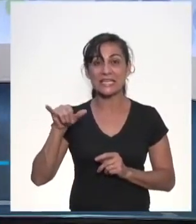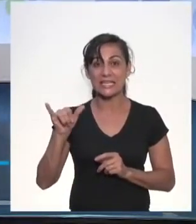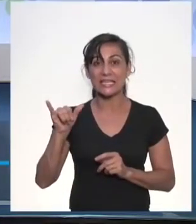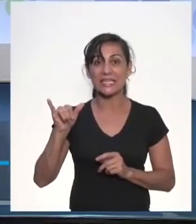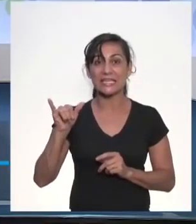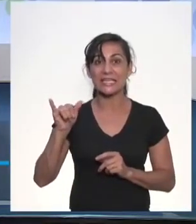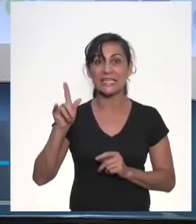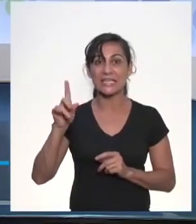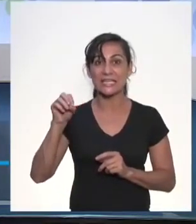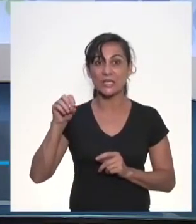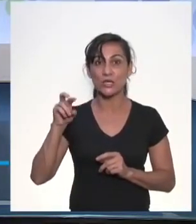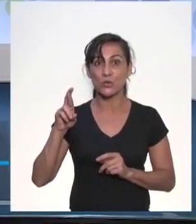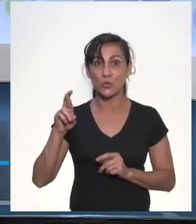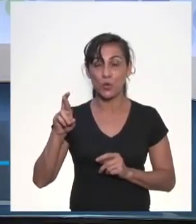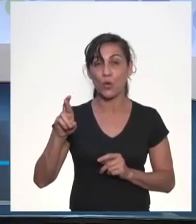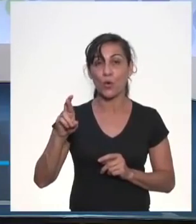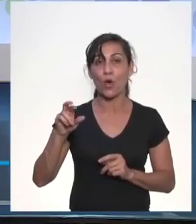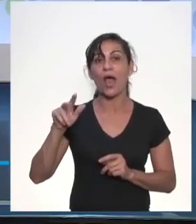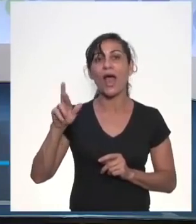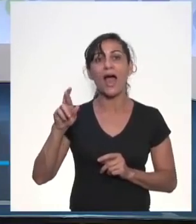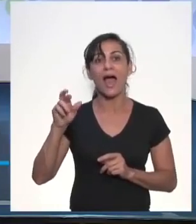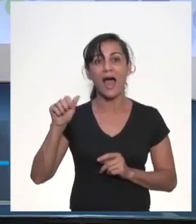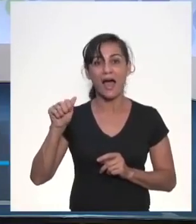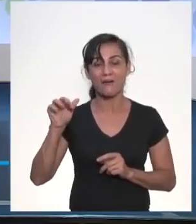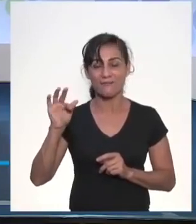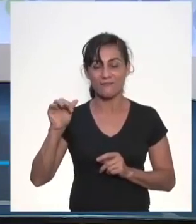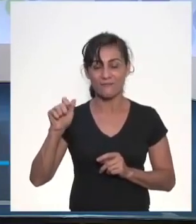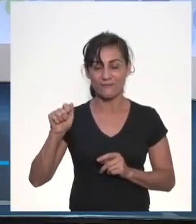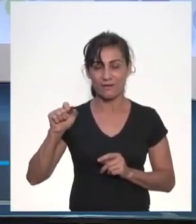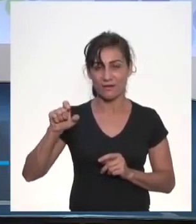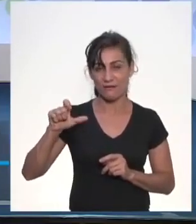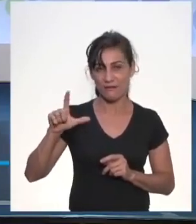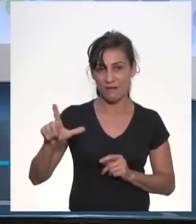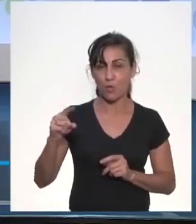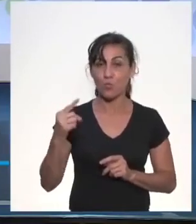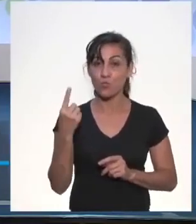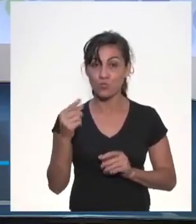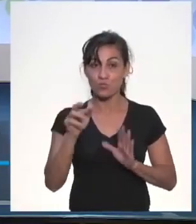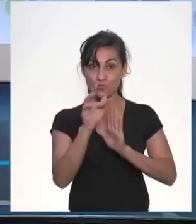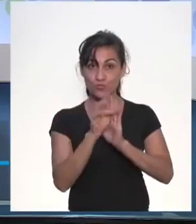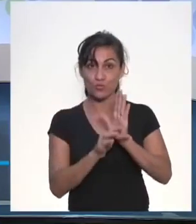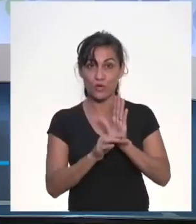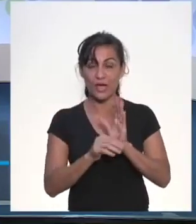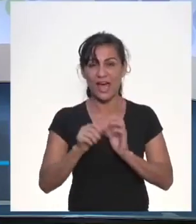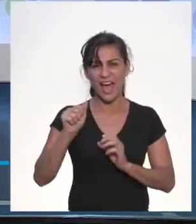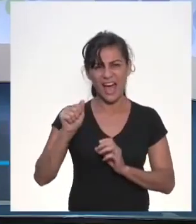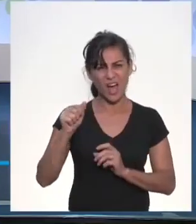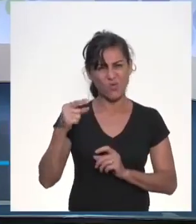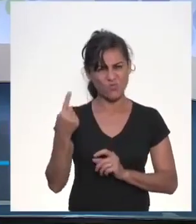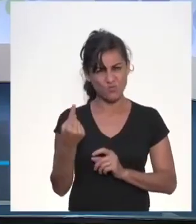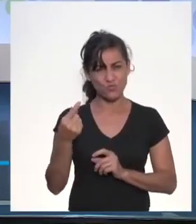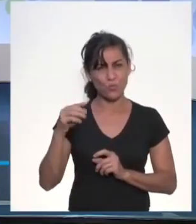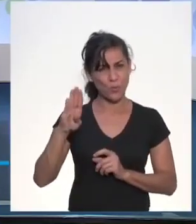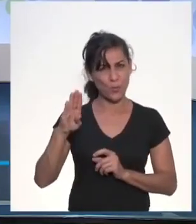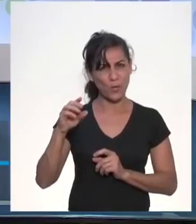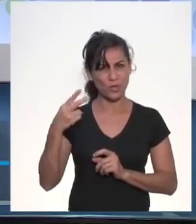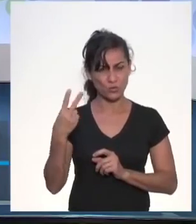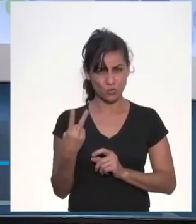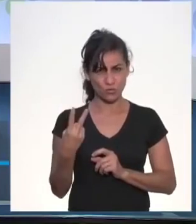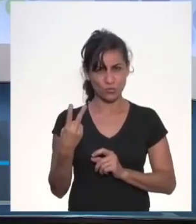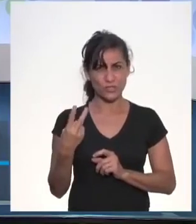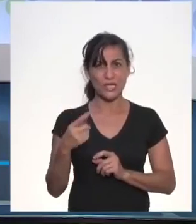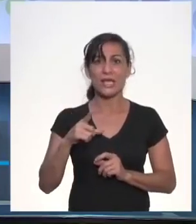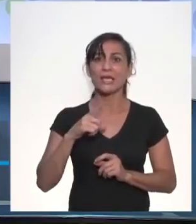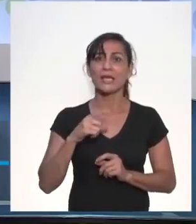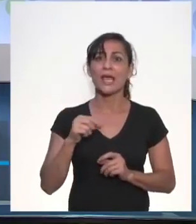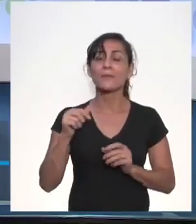1. Texto Rafael, 1. Ele colocou A1, B2. É porque tinha o A, né? E aí eles